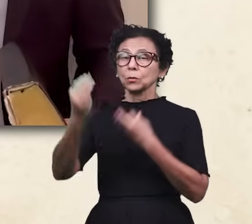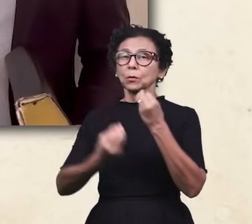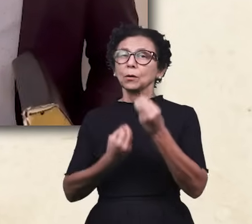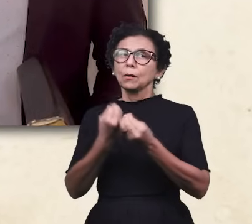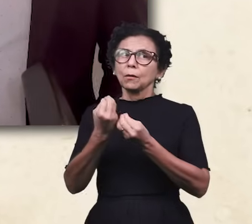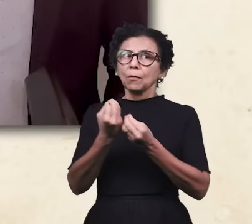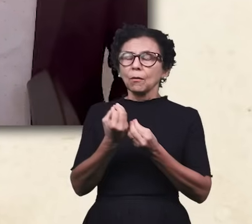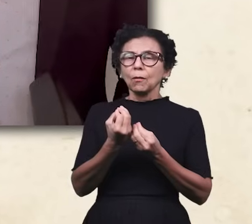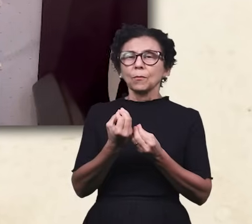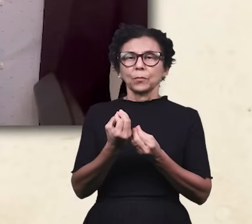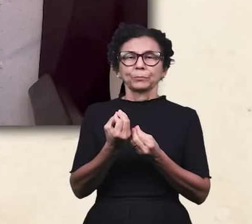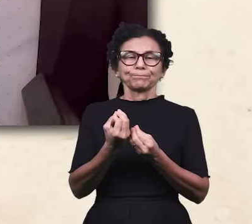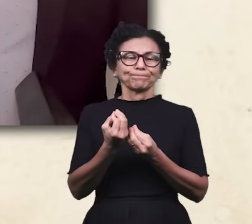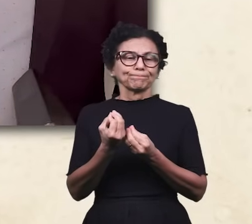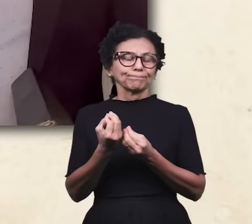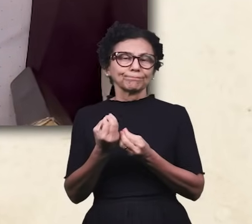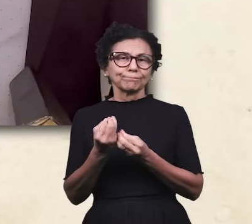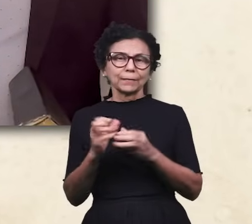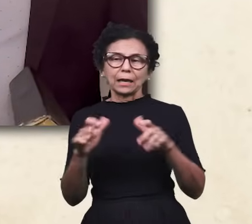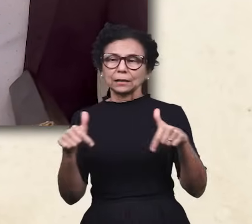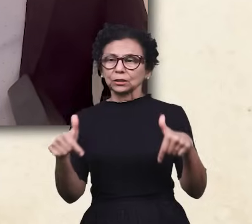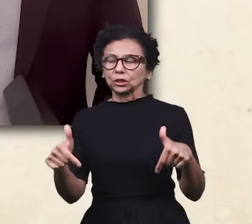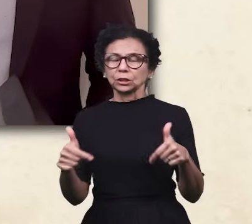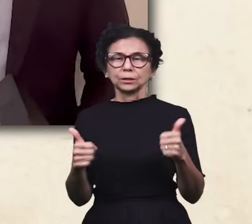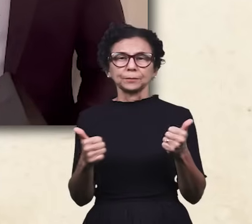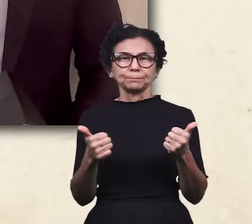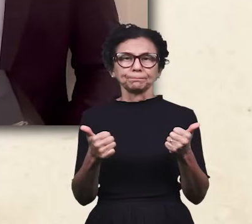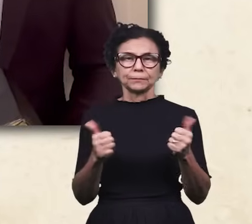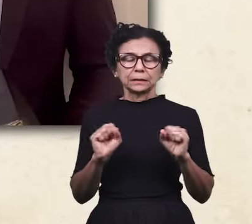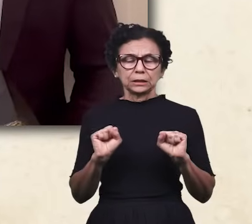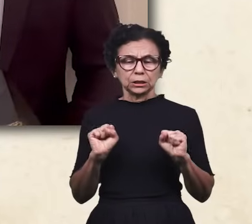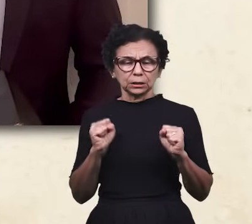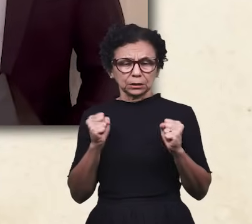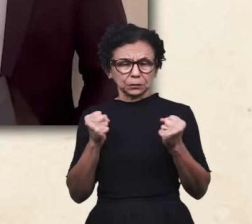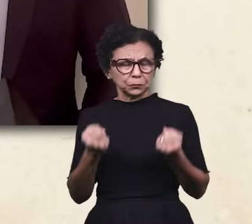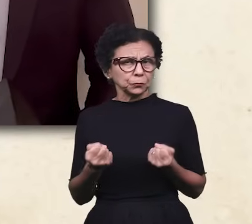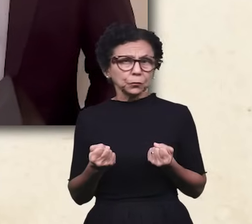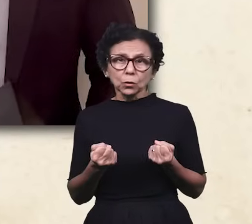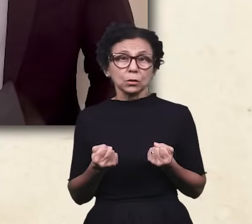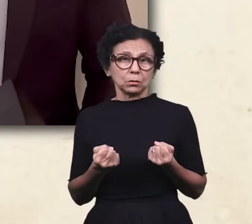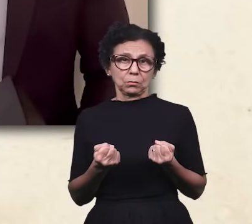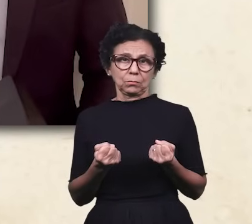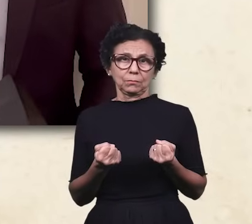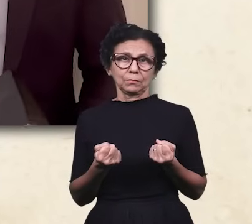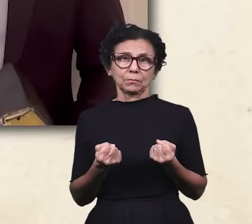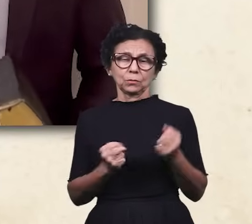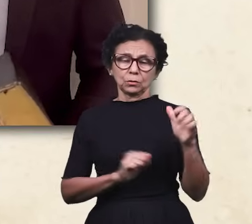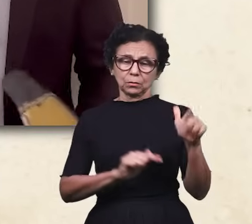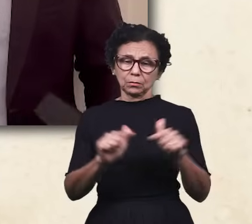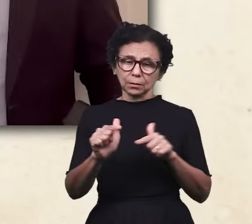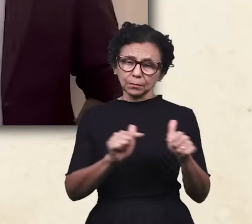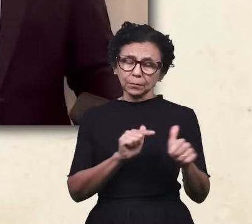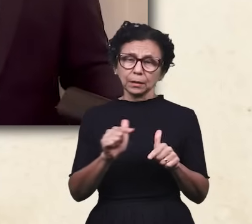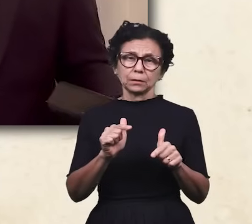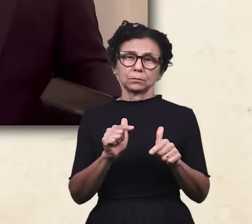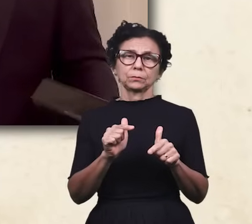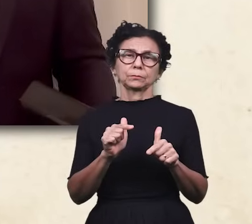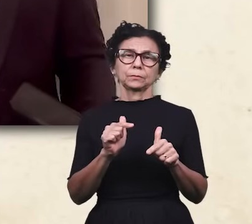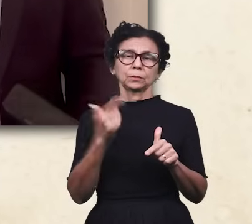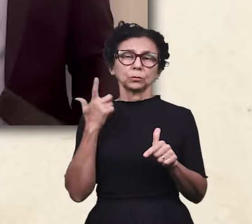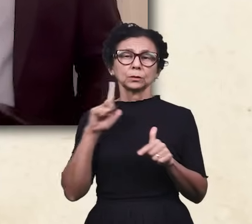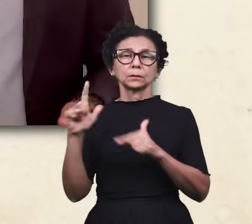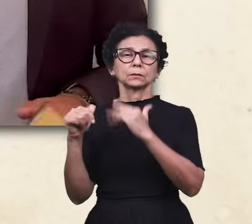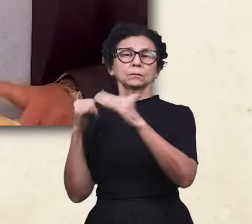Senhor. Jacó, ele teve essa direção do Senhor. Ele colocou um esforço naquilo que ele viu